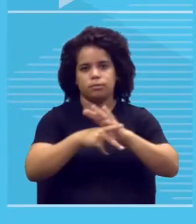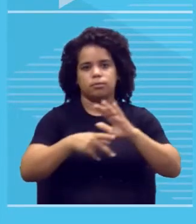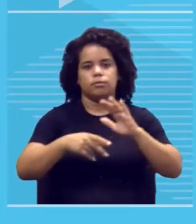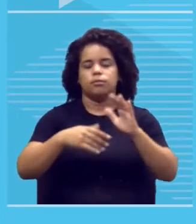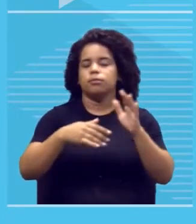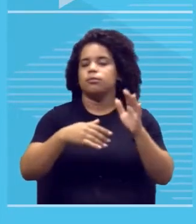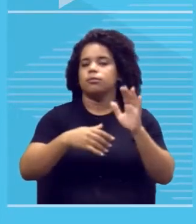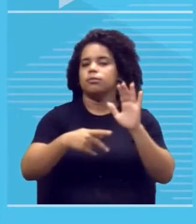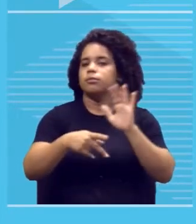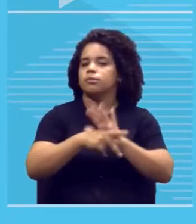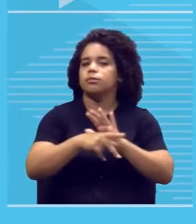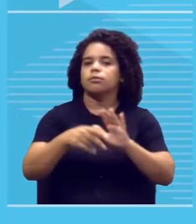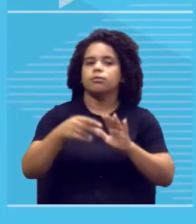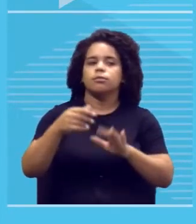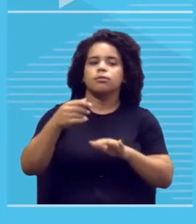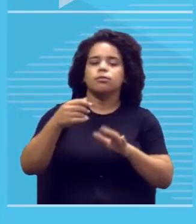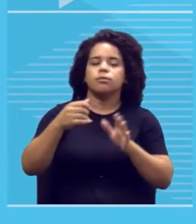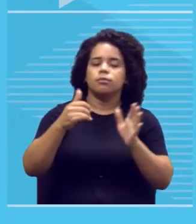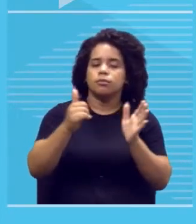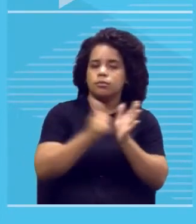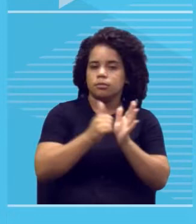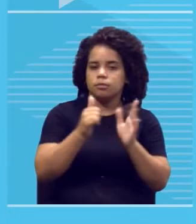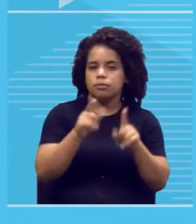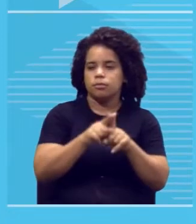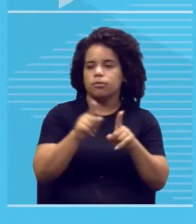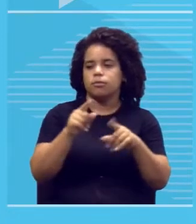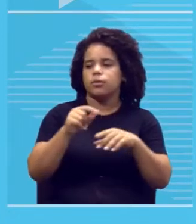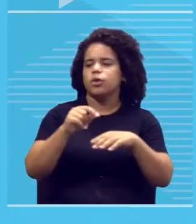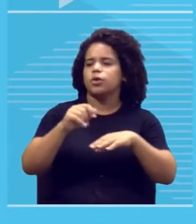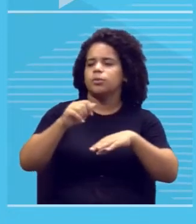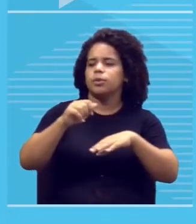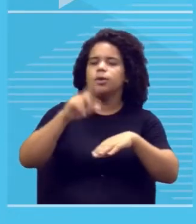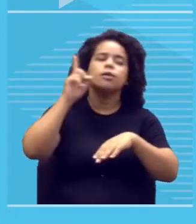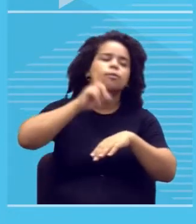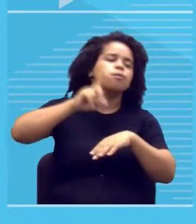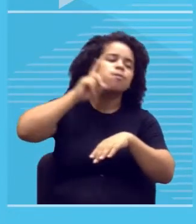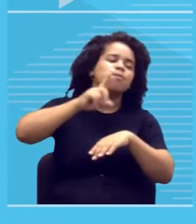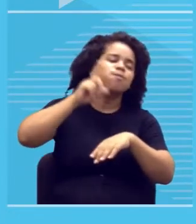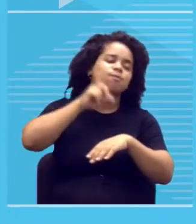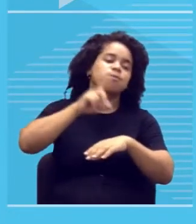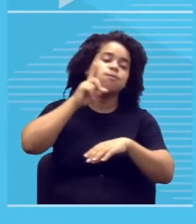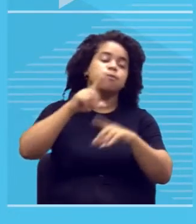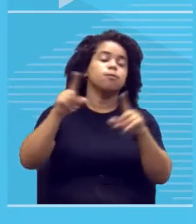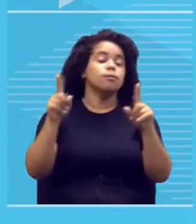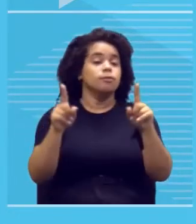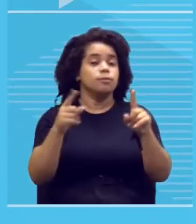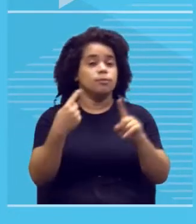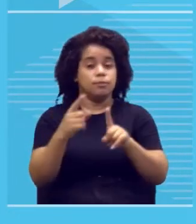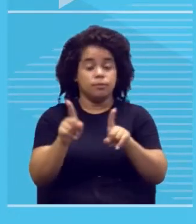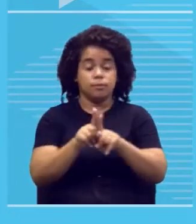norte-americano e do cinema também os filmes mais